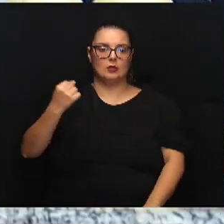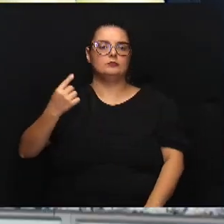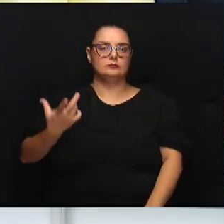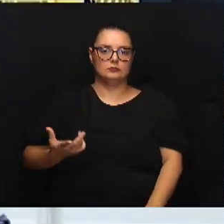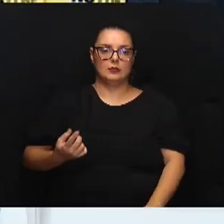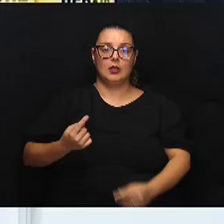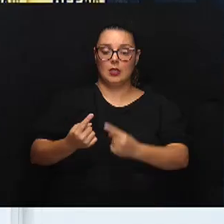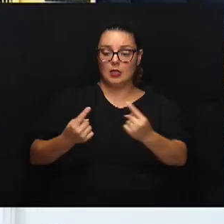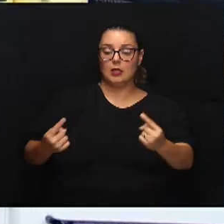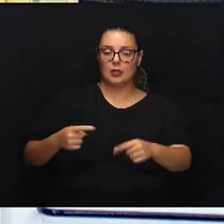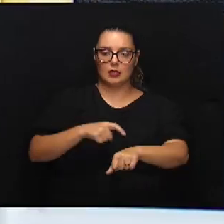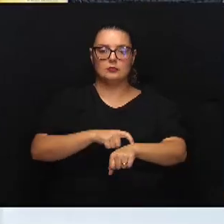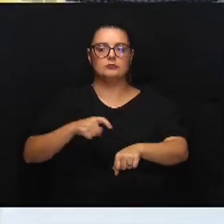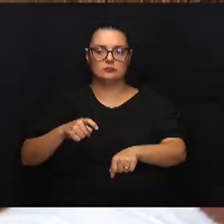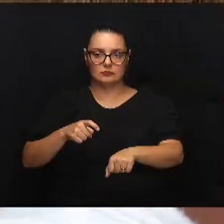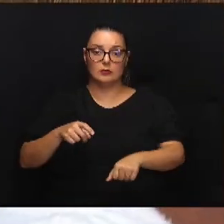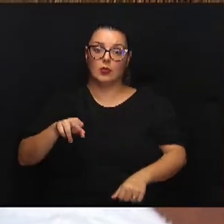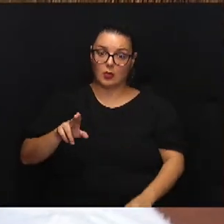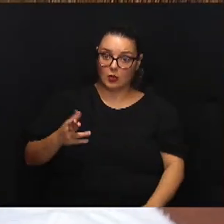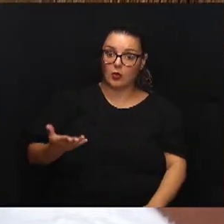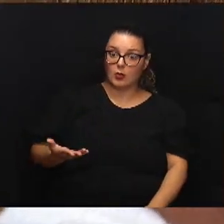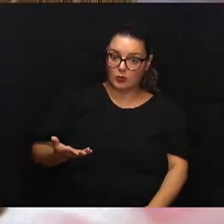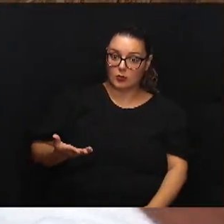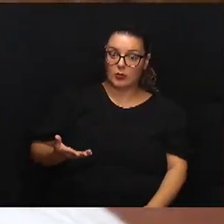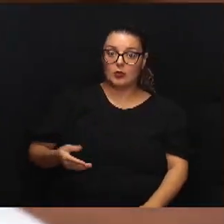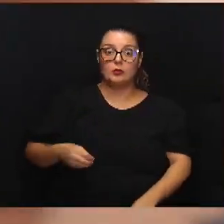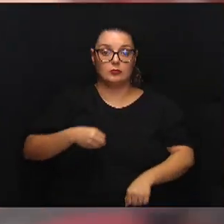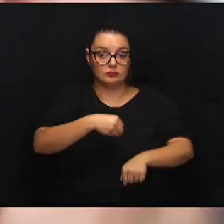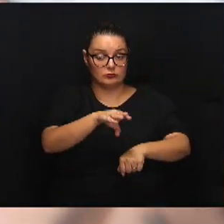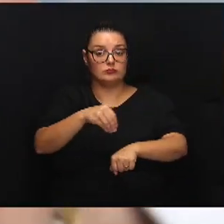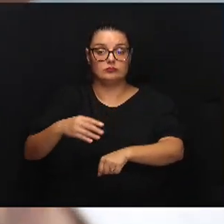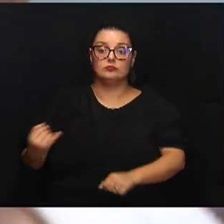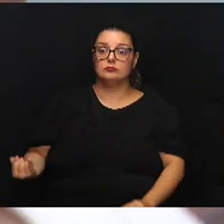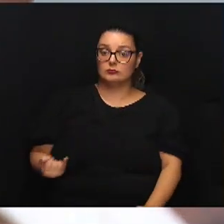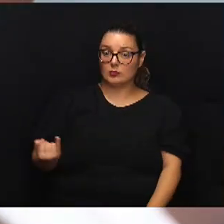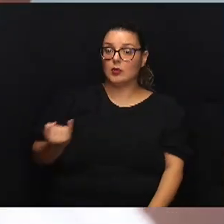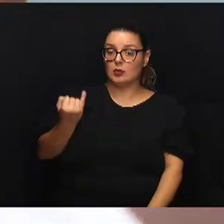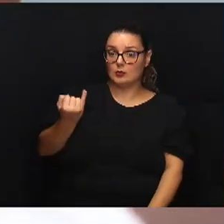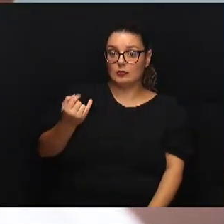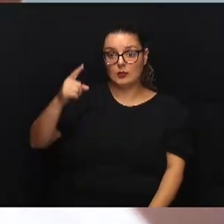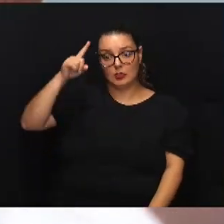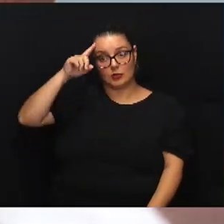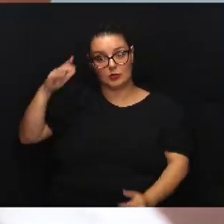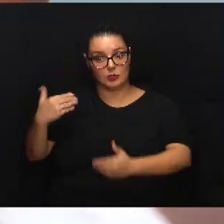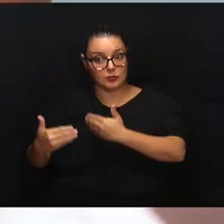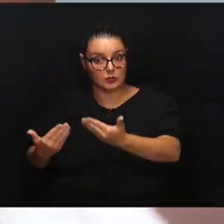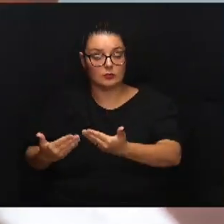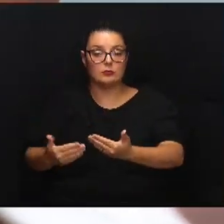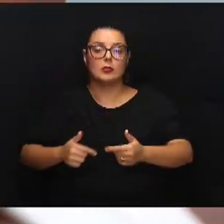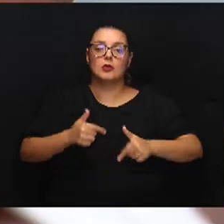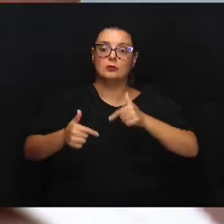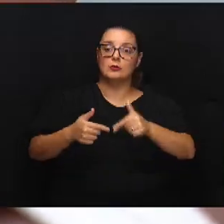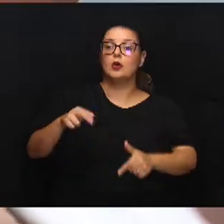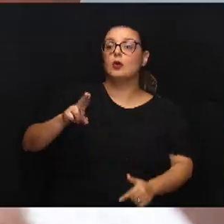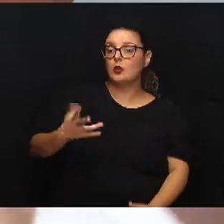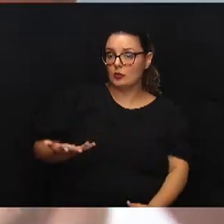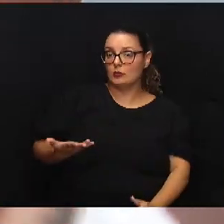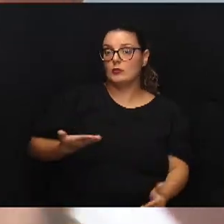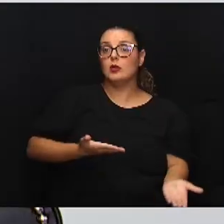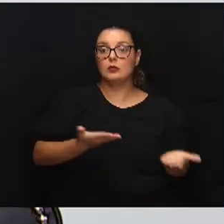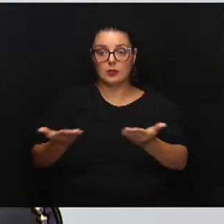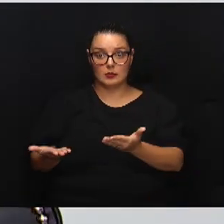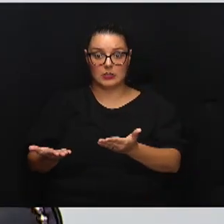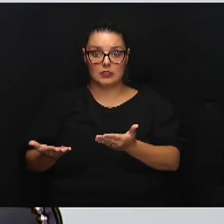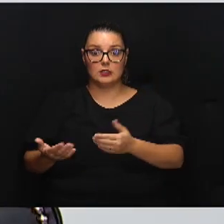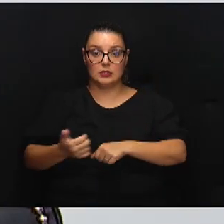cada ocasião, ou mesmo com dicas valiosas para o dia a dia para o trabalho ou para uma apresentação